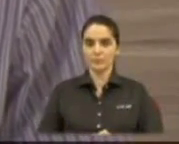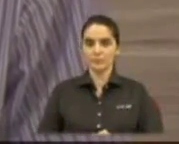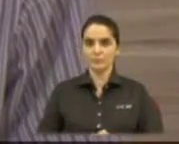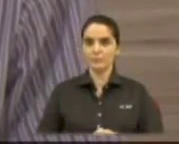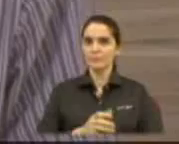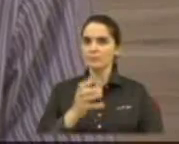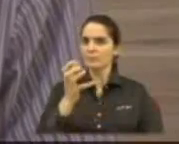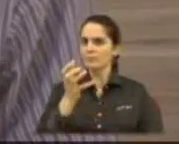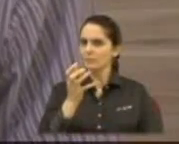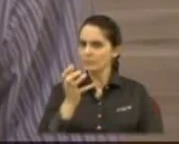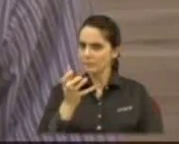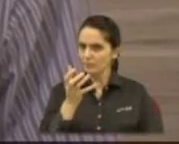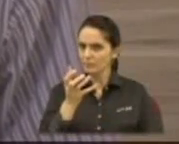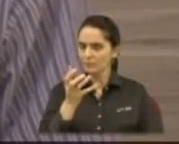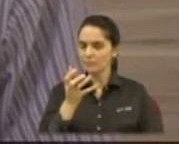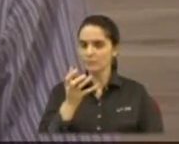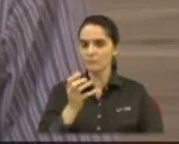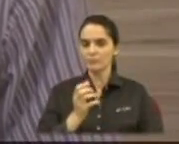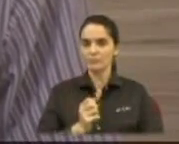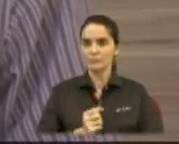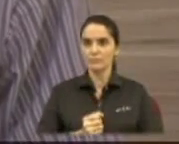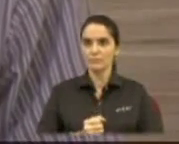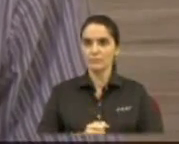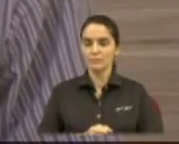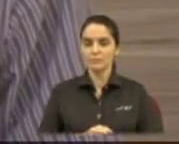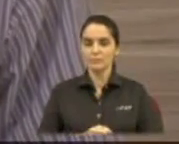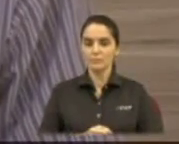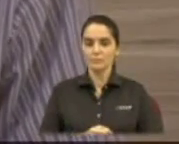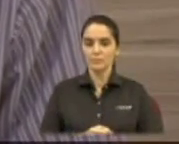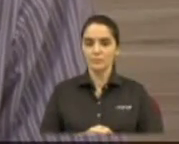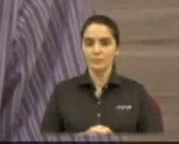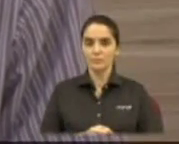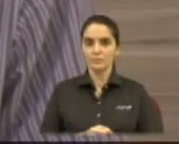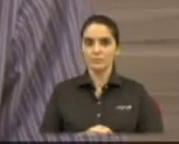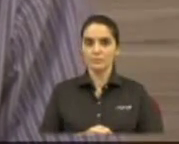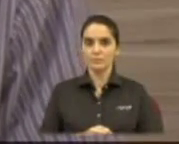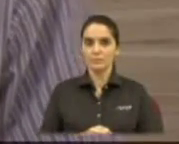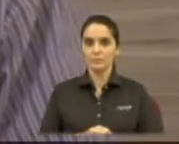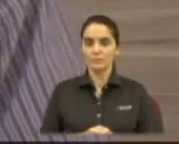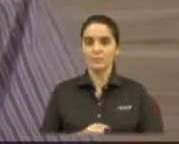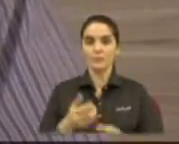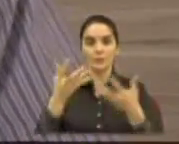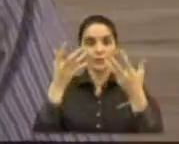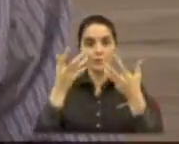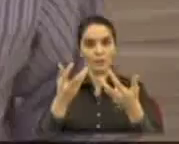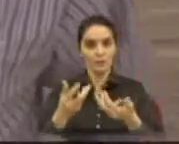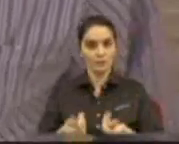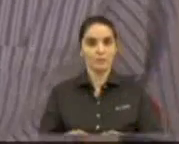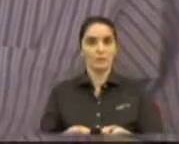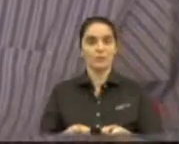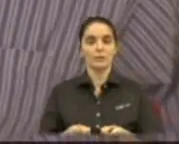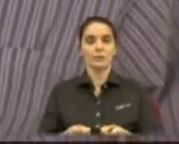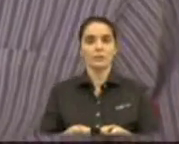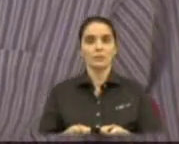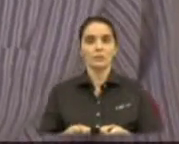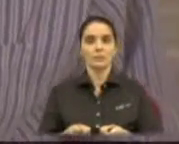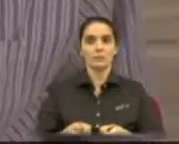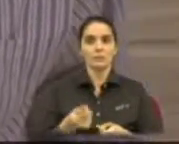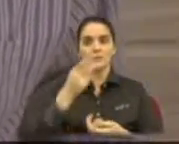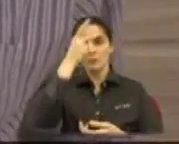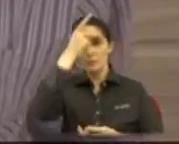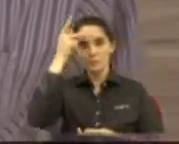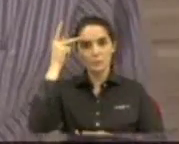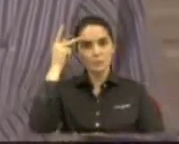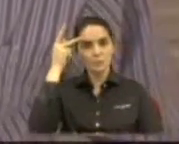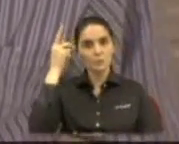Querem nos fazer que a gente engula goela abaixo o que as pessoas acham que